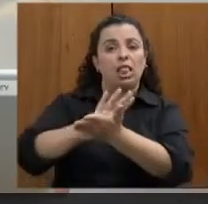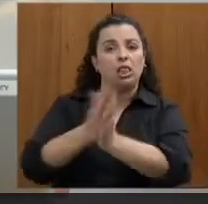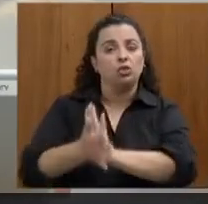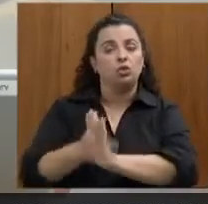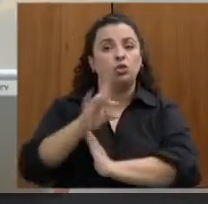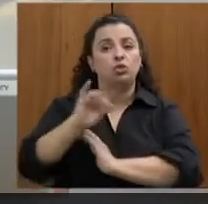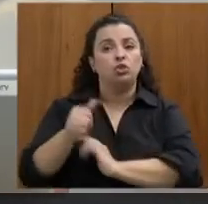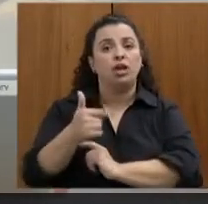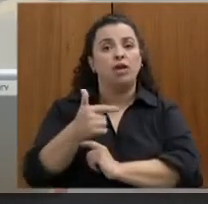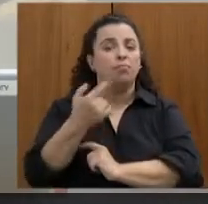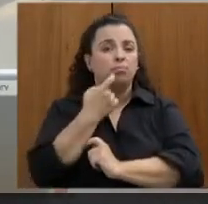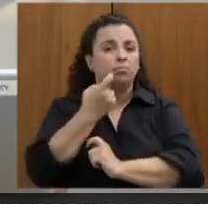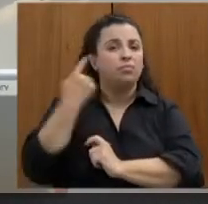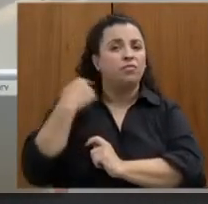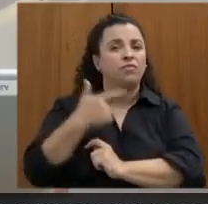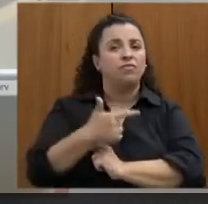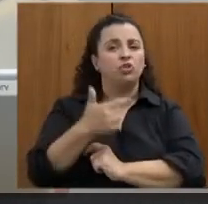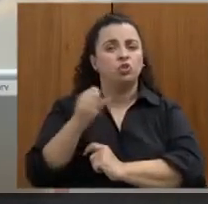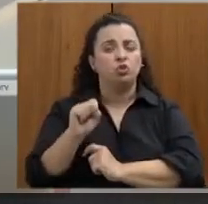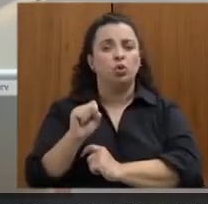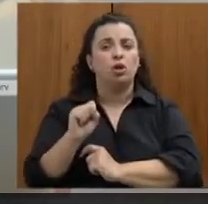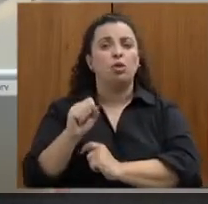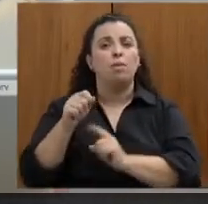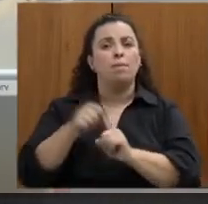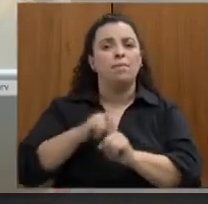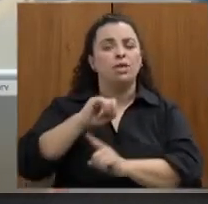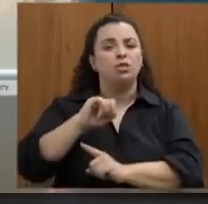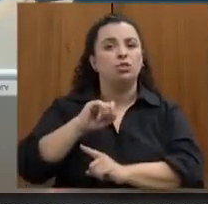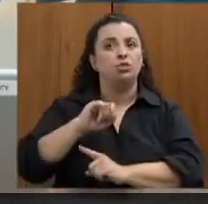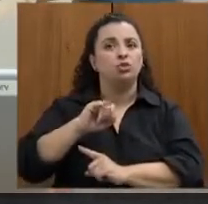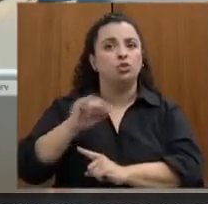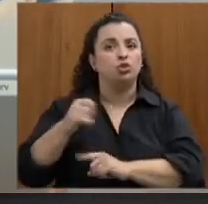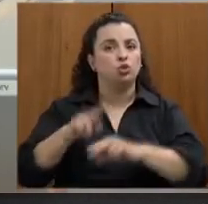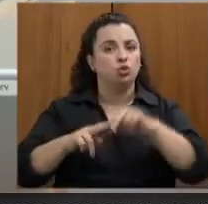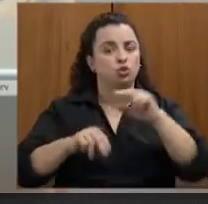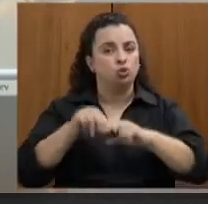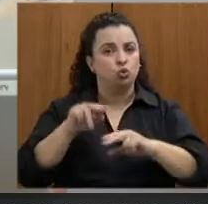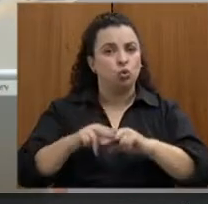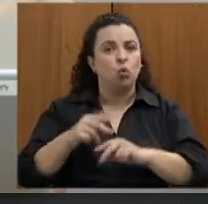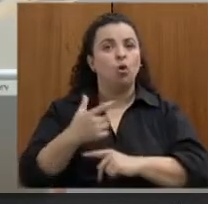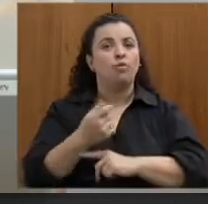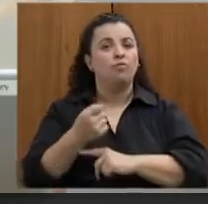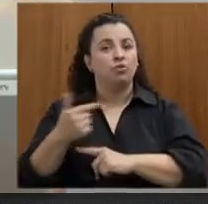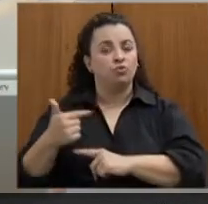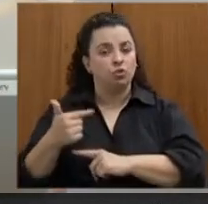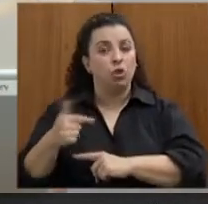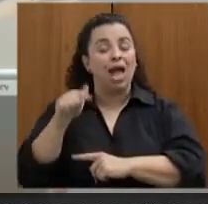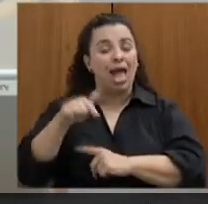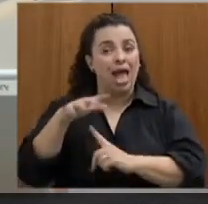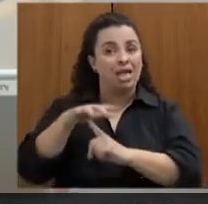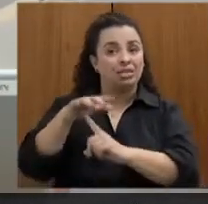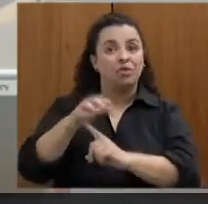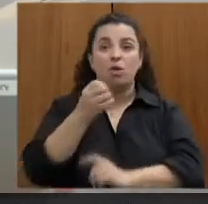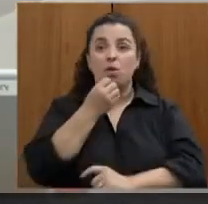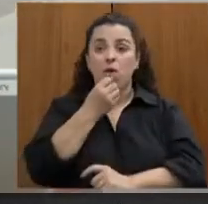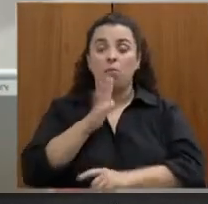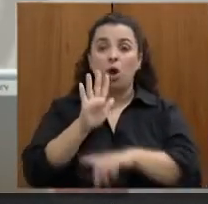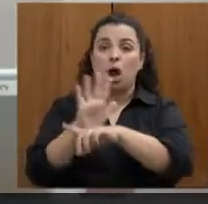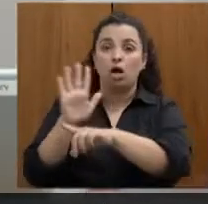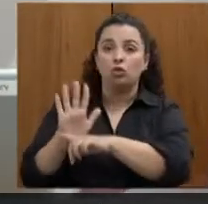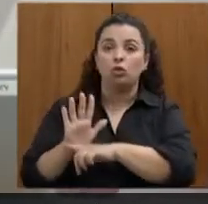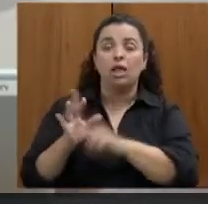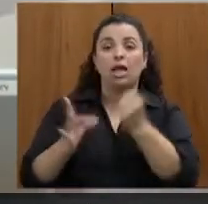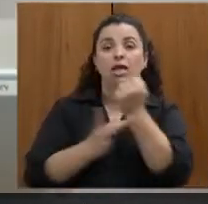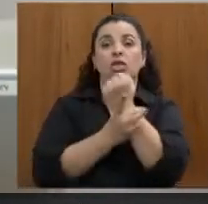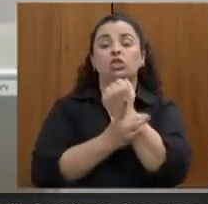28/6/2022. Importante registrar que a feira promove a economia local e se tornou fonte de sustento para inúmeras famílias da